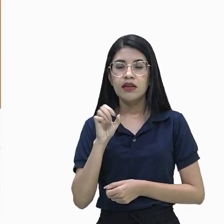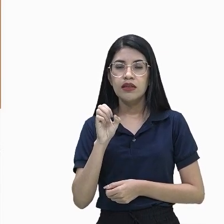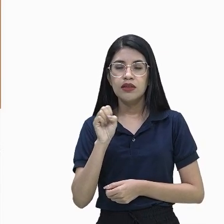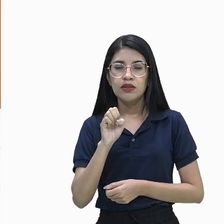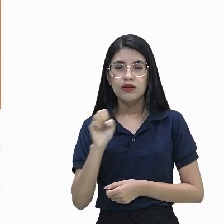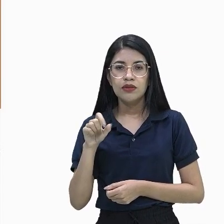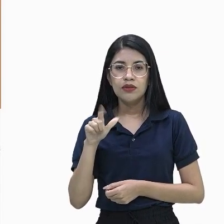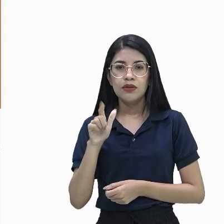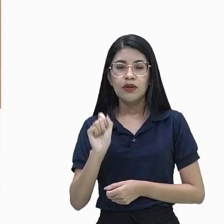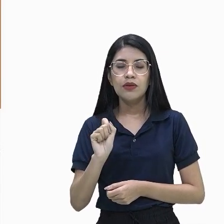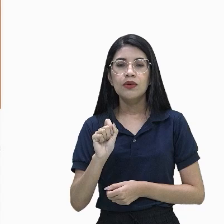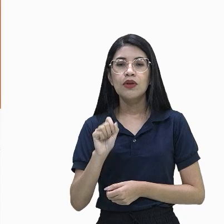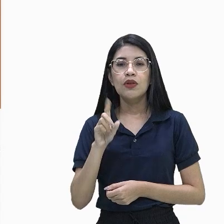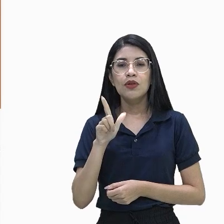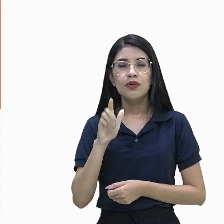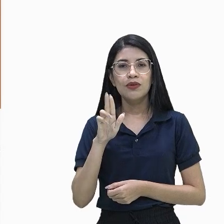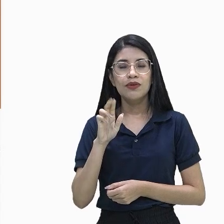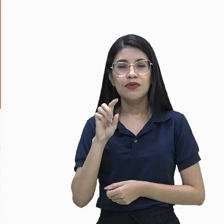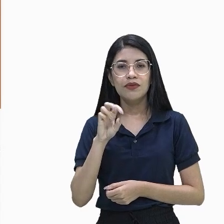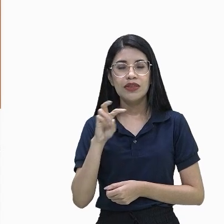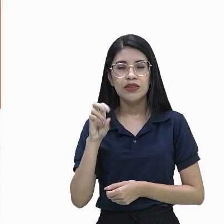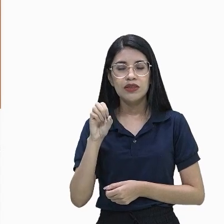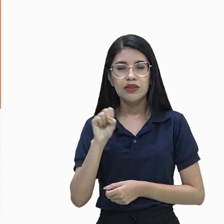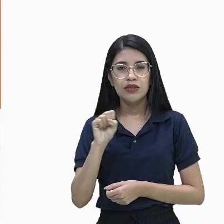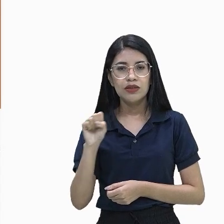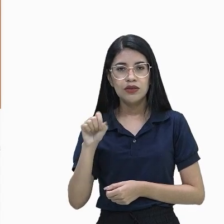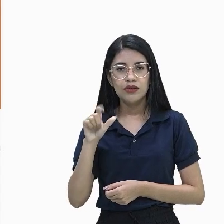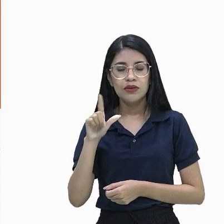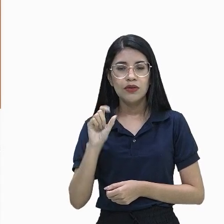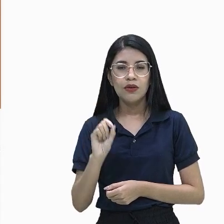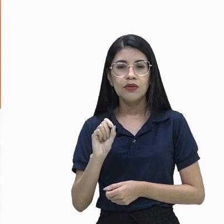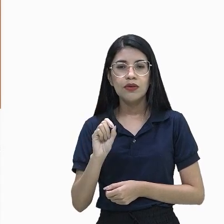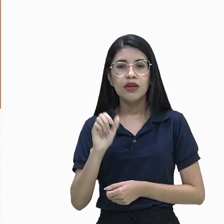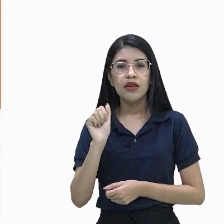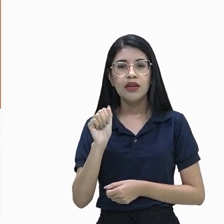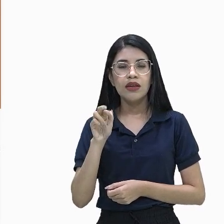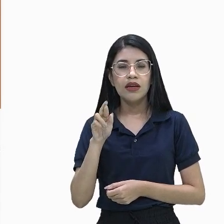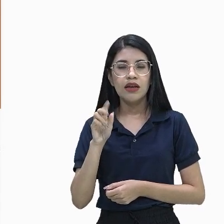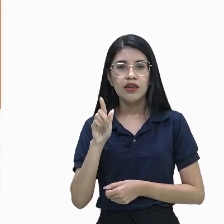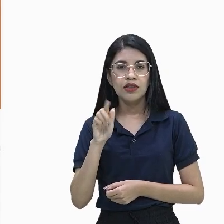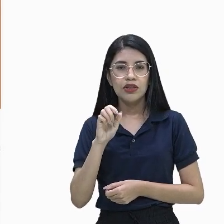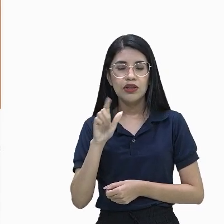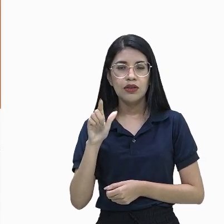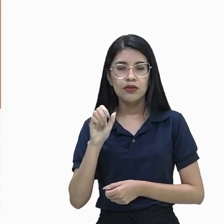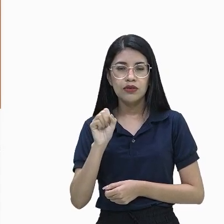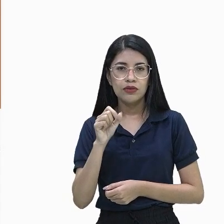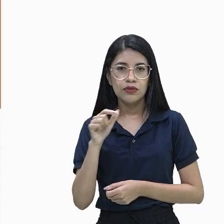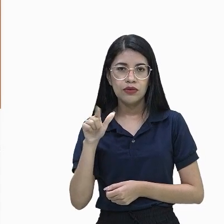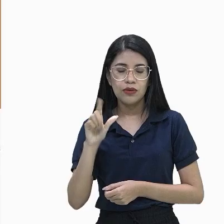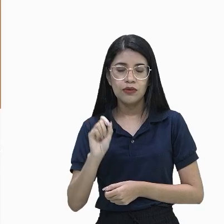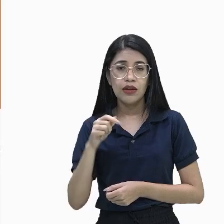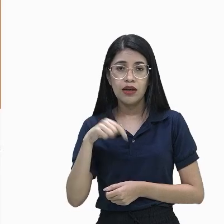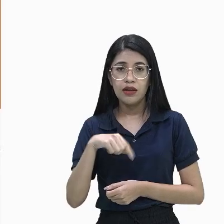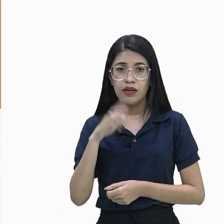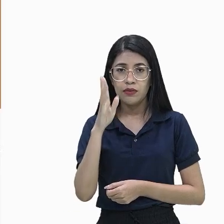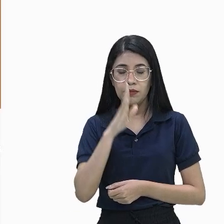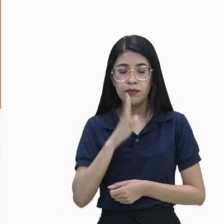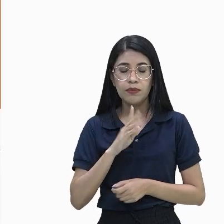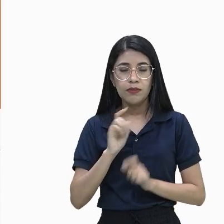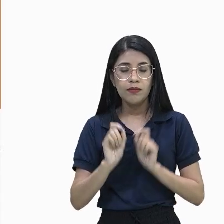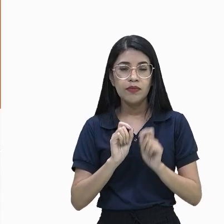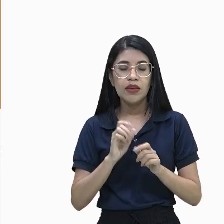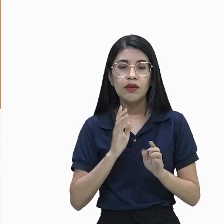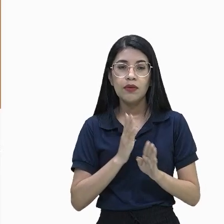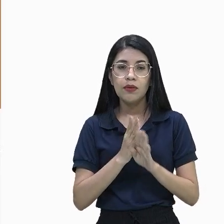luvissolo e o argissolo. Na nossa região, a gente encontra muito o latossolo. Mas, infelizmente,